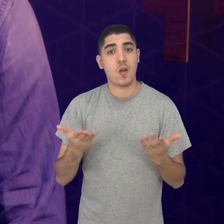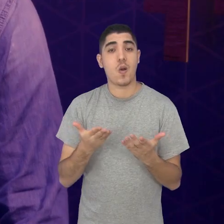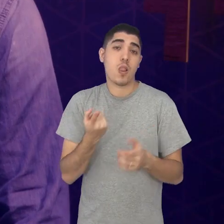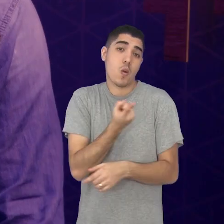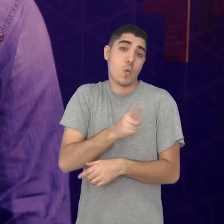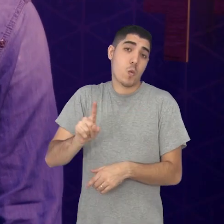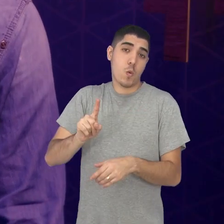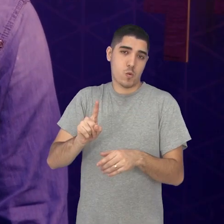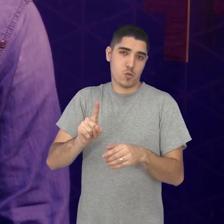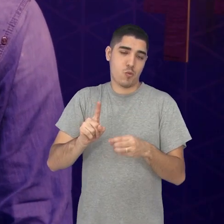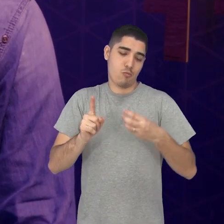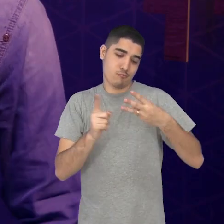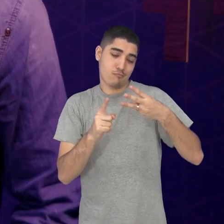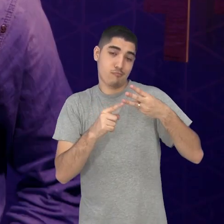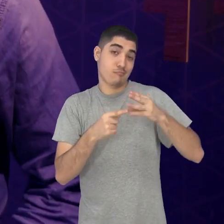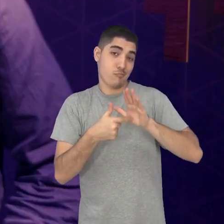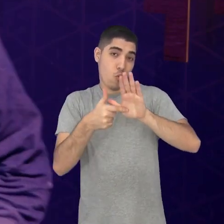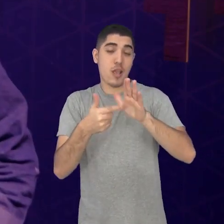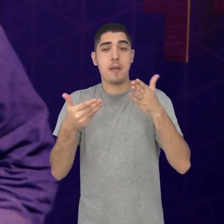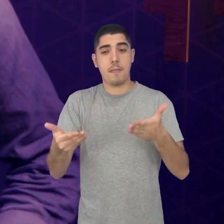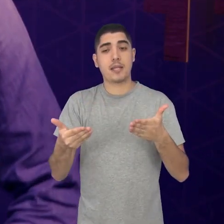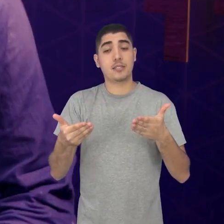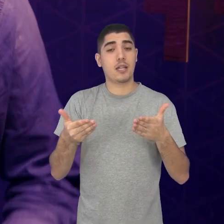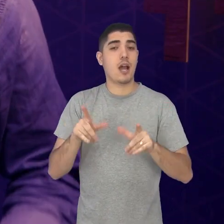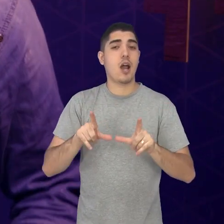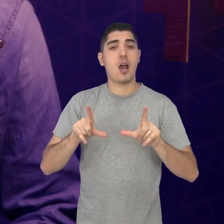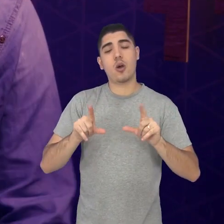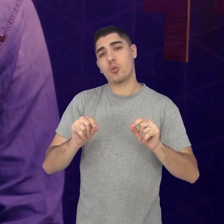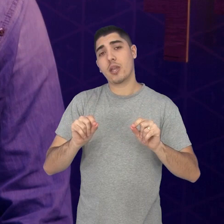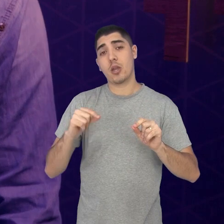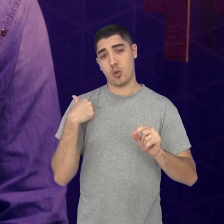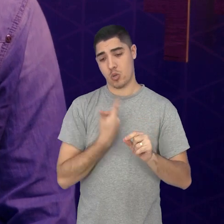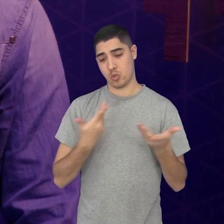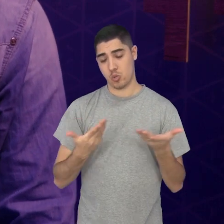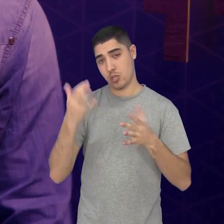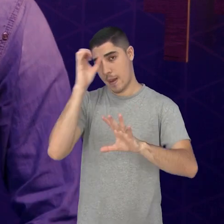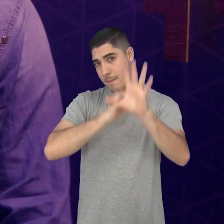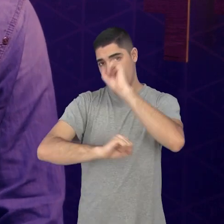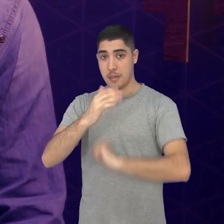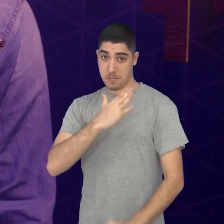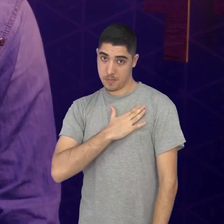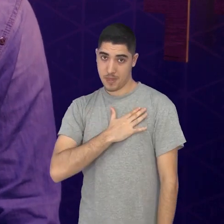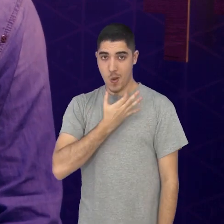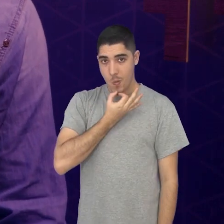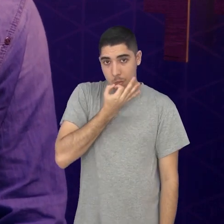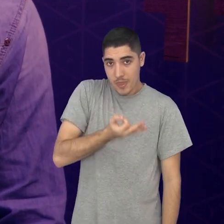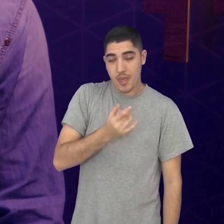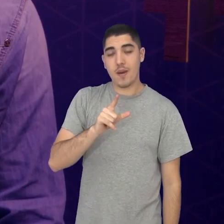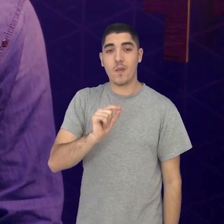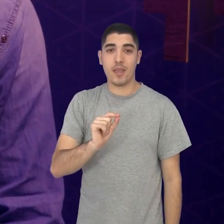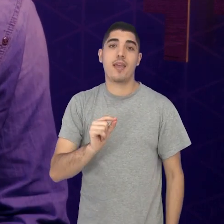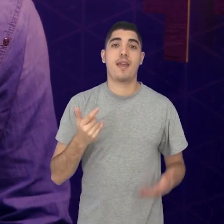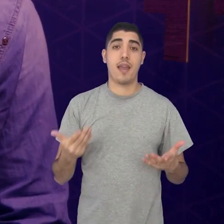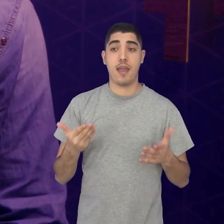gente tá no último bloco para fazer as nossas considerações finais. E o lance é o seguinte, o que a gente aprende hoje, eu acho, pelo menos para mim,